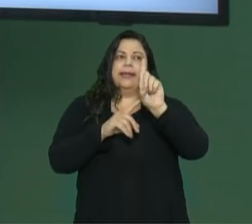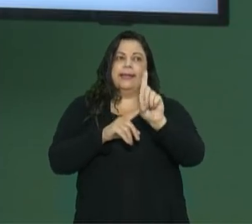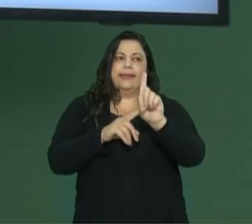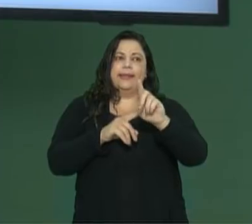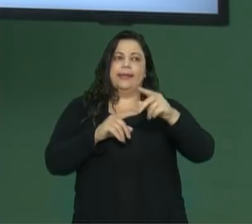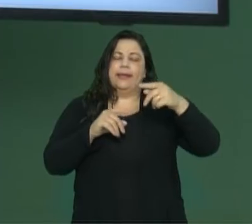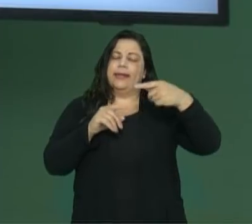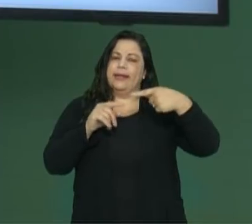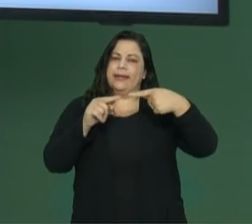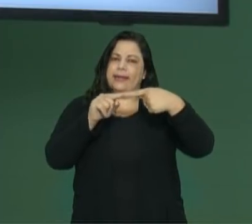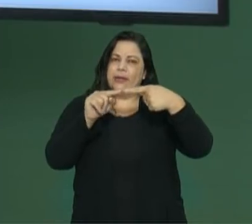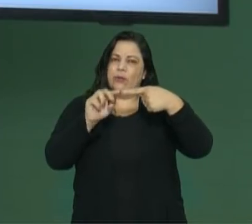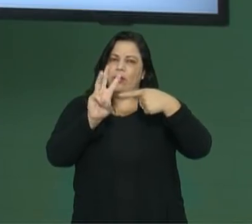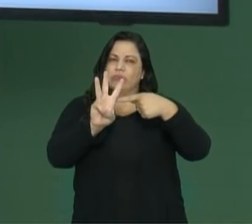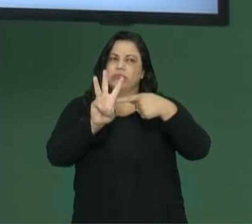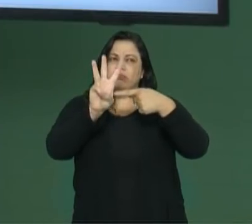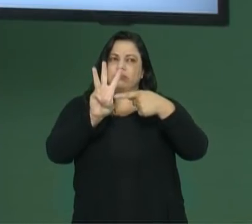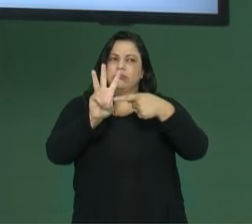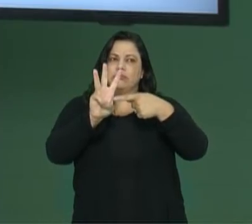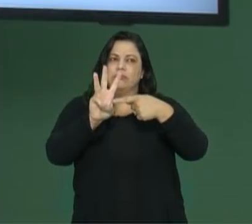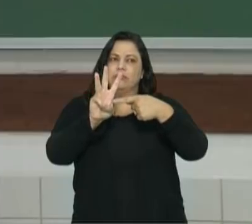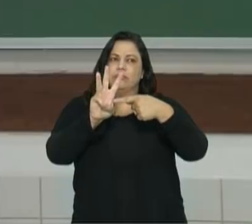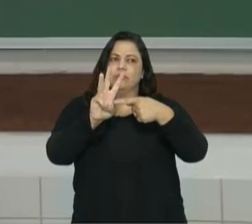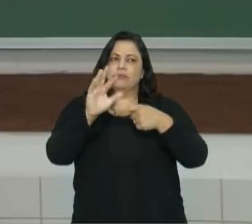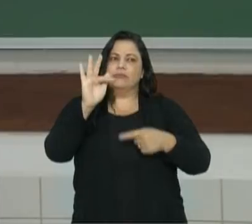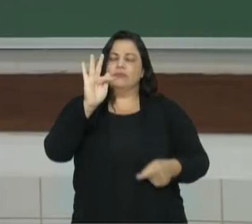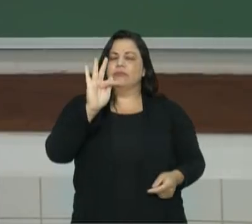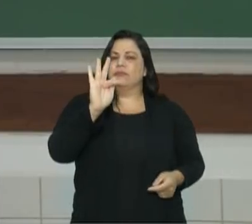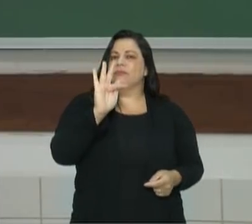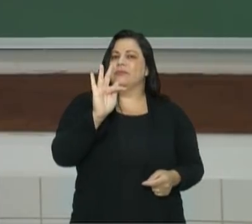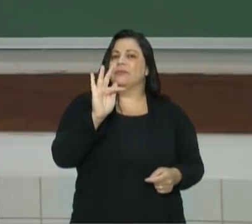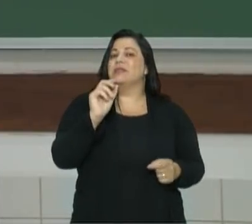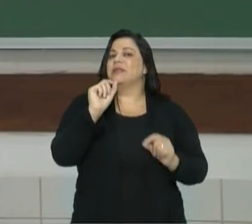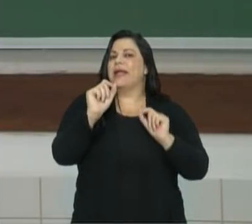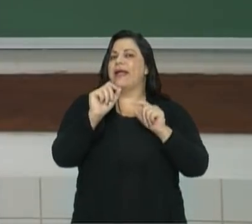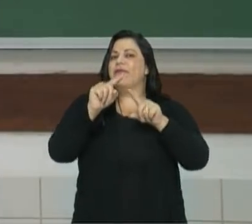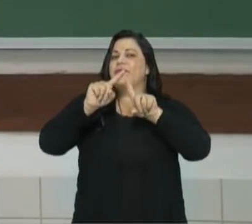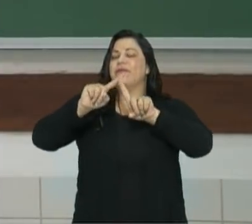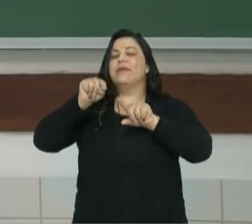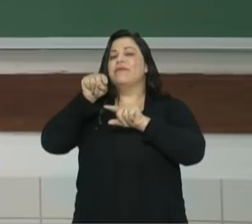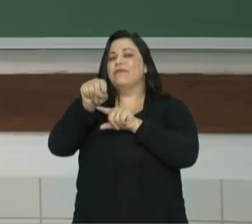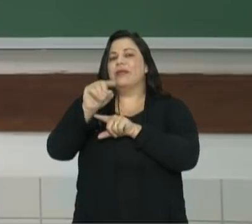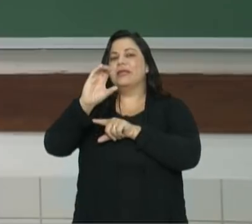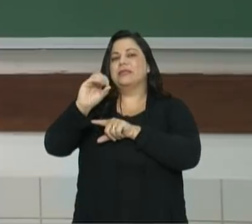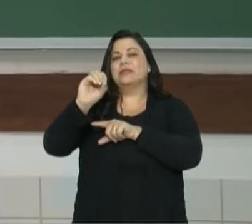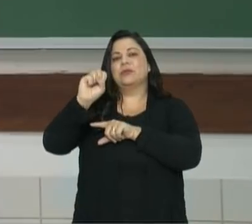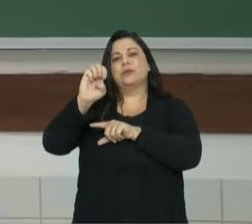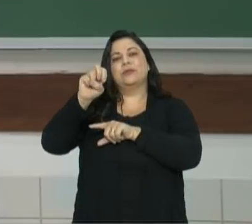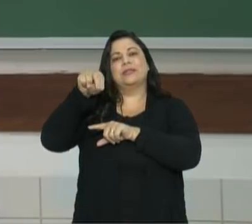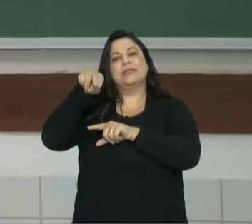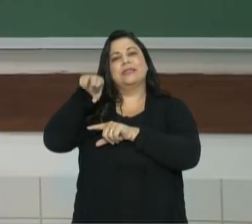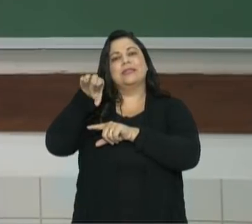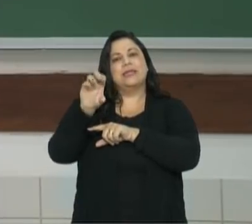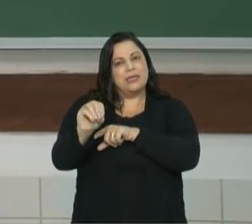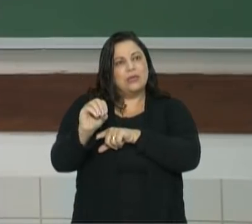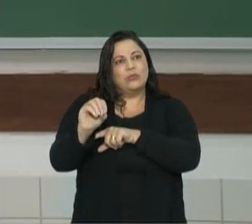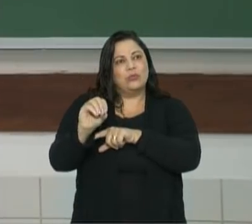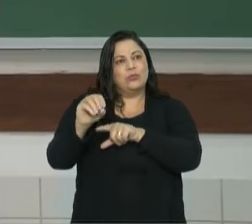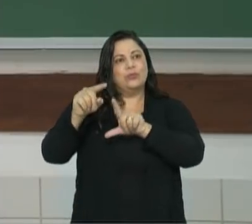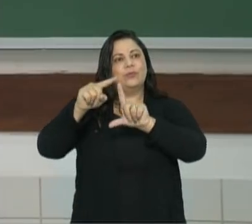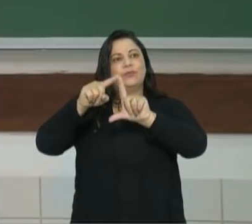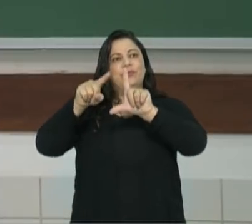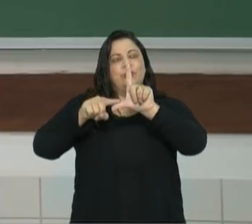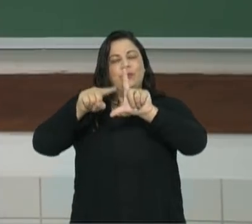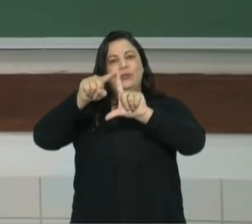Vezes a distância envolvida aqui. Então, segunda situação, se a força estiver com ângulo, você vai pegar